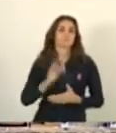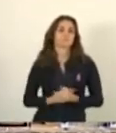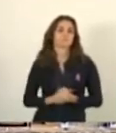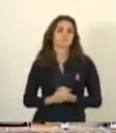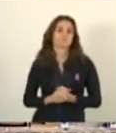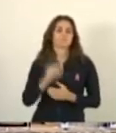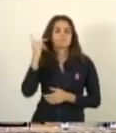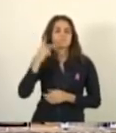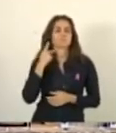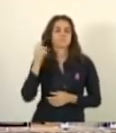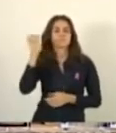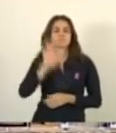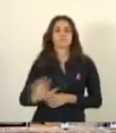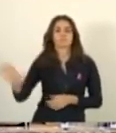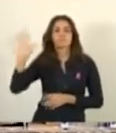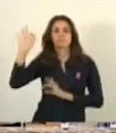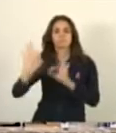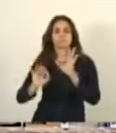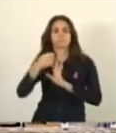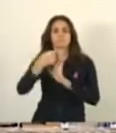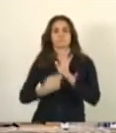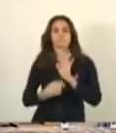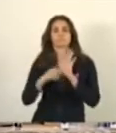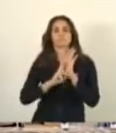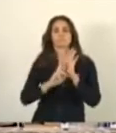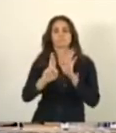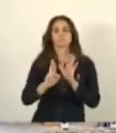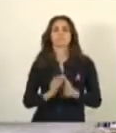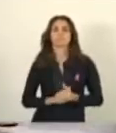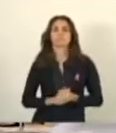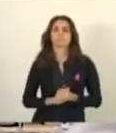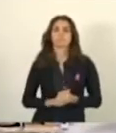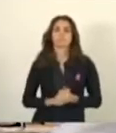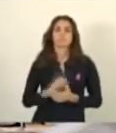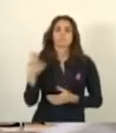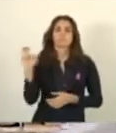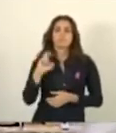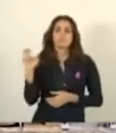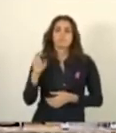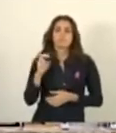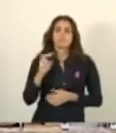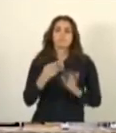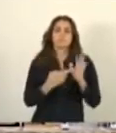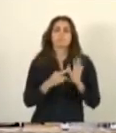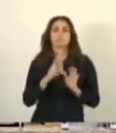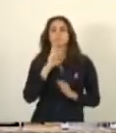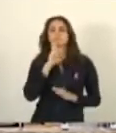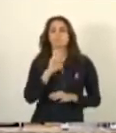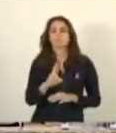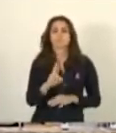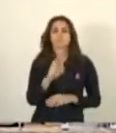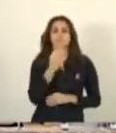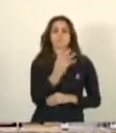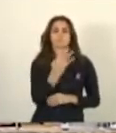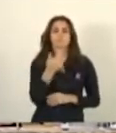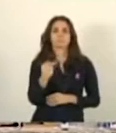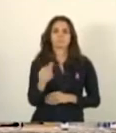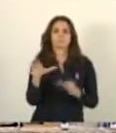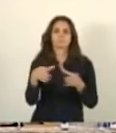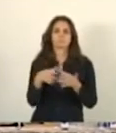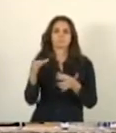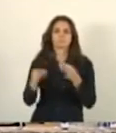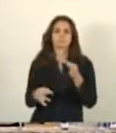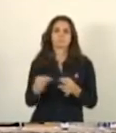A Procuradoria-Geral pela elaboração da minuta do parecer. 55. Parecer número 447-2021 da